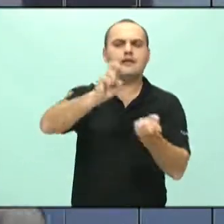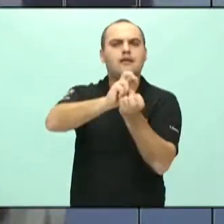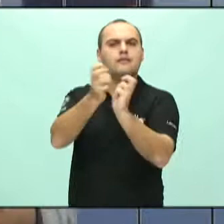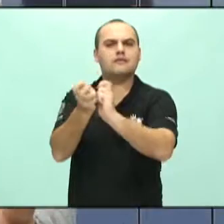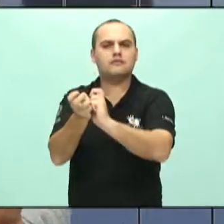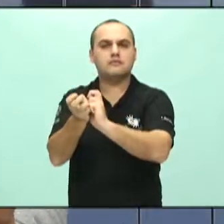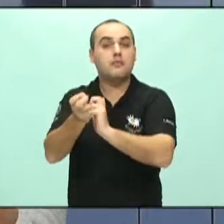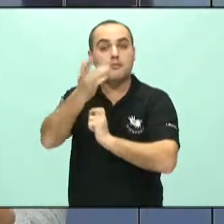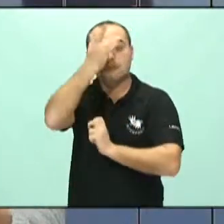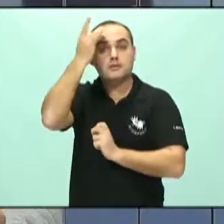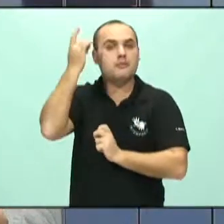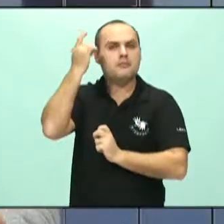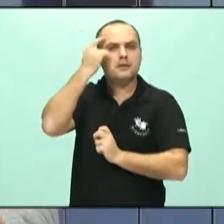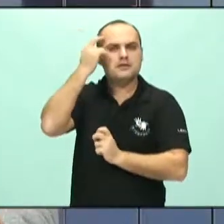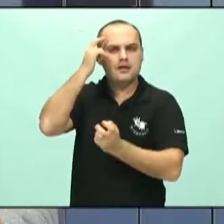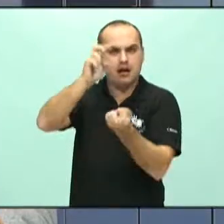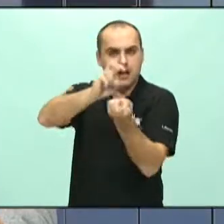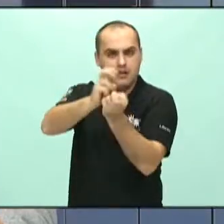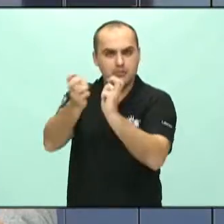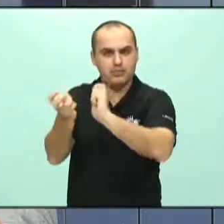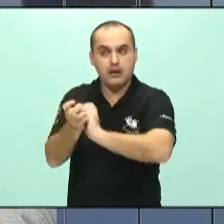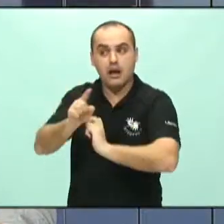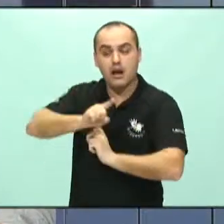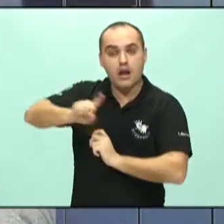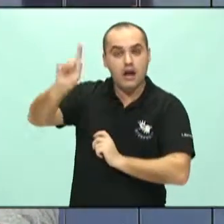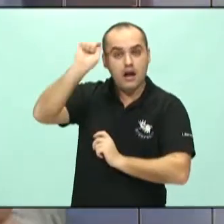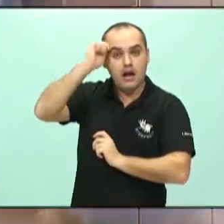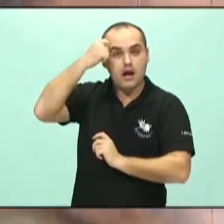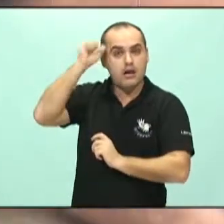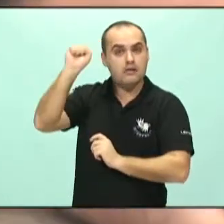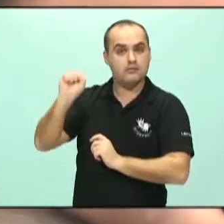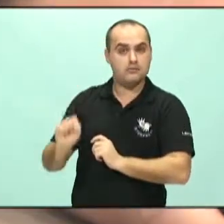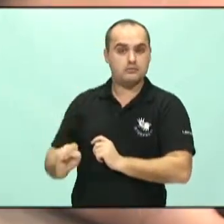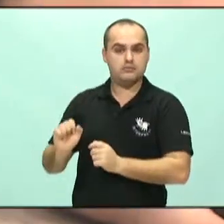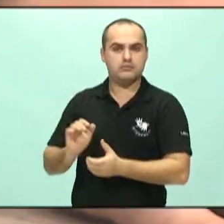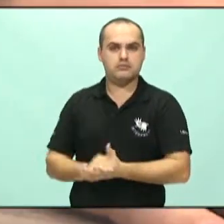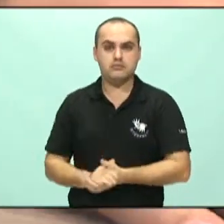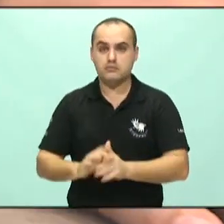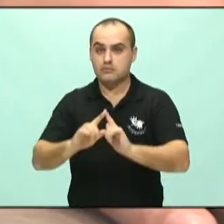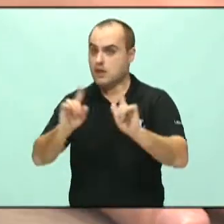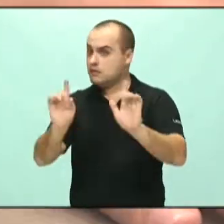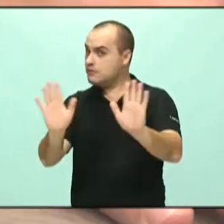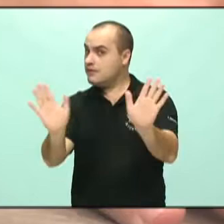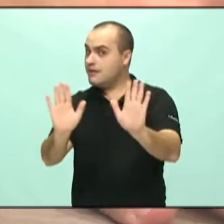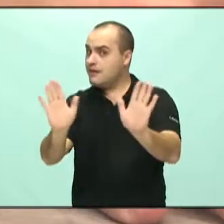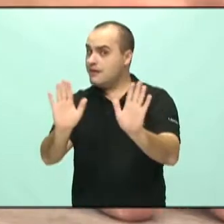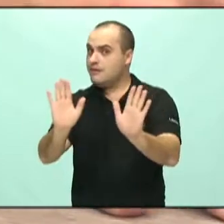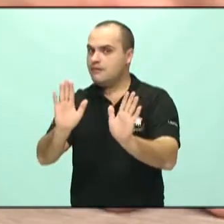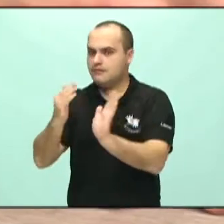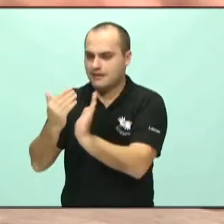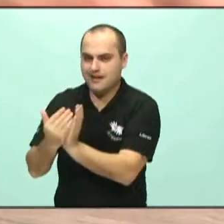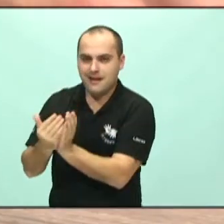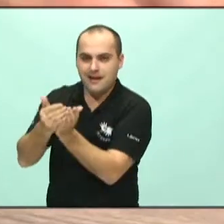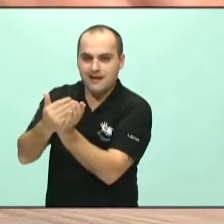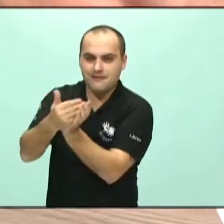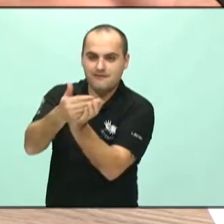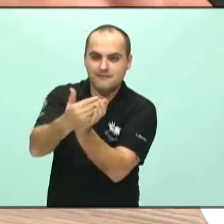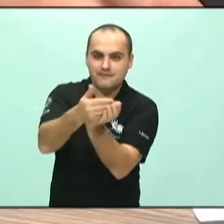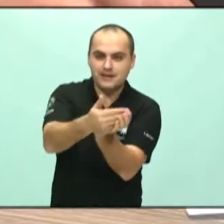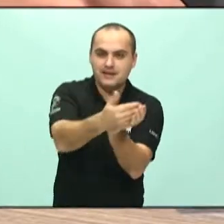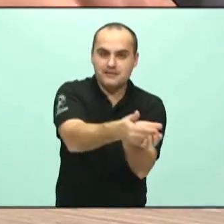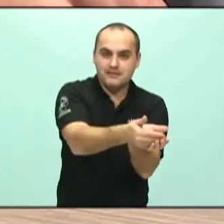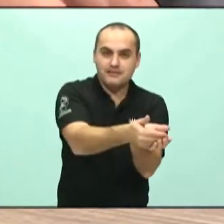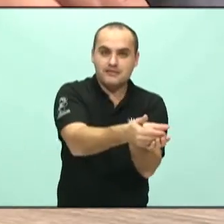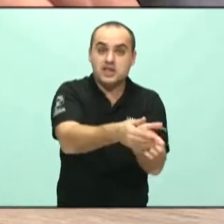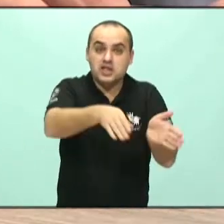veio da África. E na verdade a capoeira engravidou no navio negreiro e nasceu no Brasil. Isso a gente bota especificamente nessa capacitação.